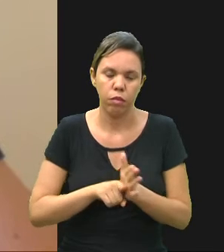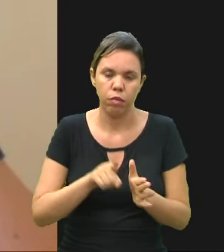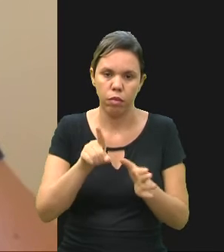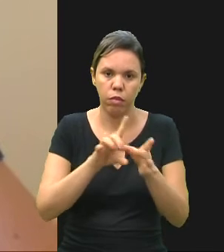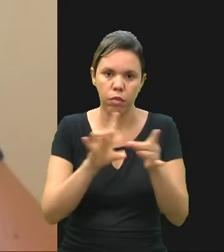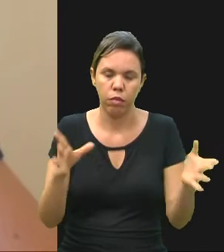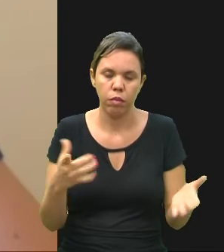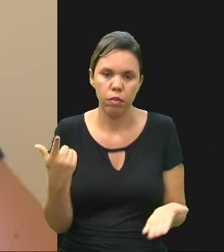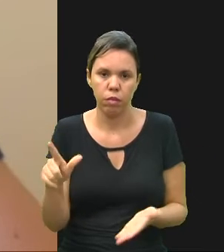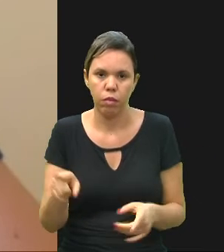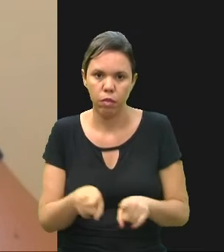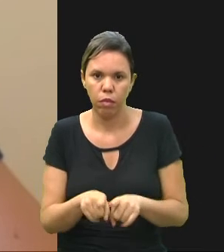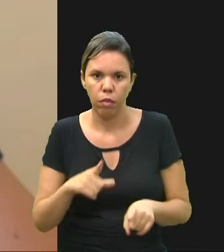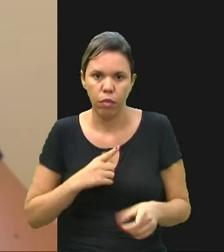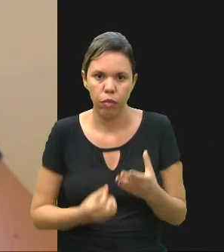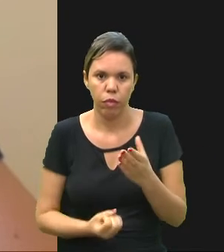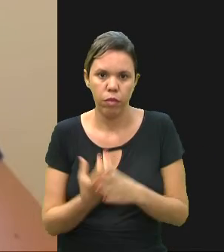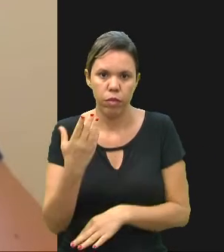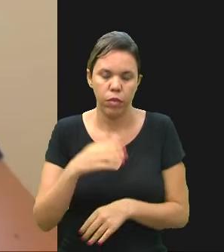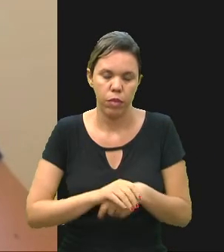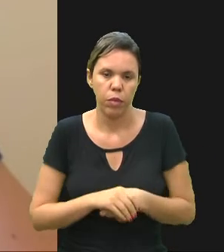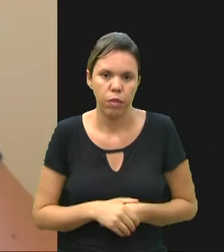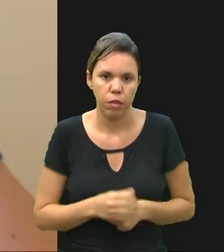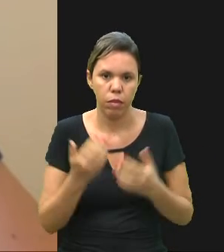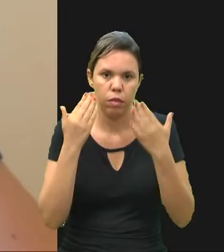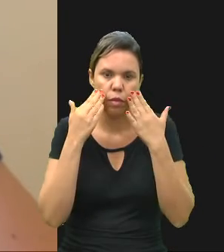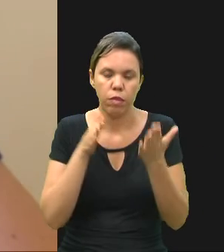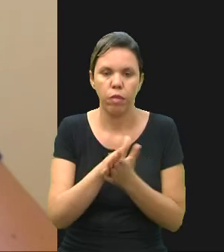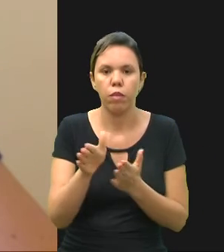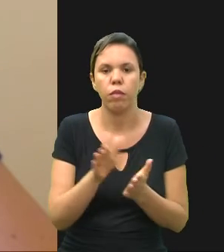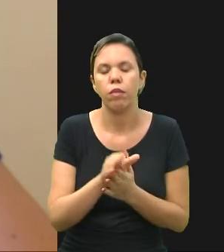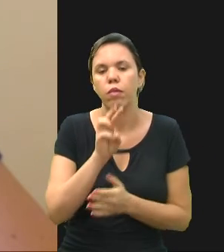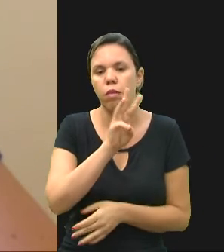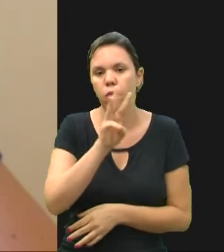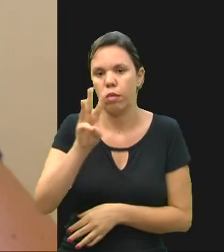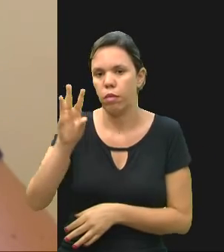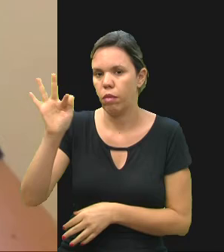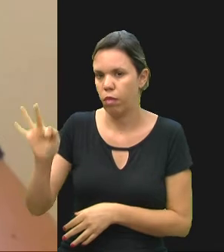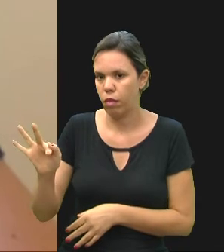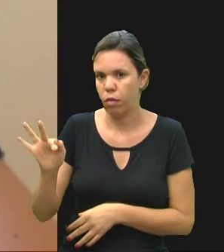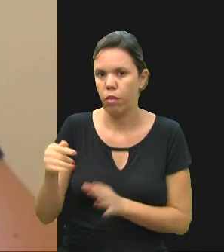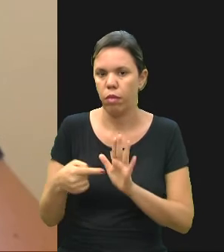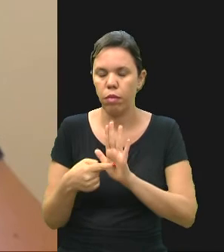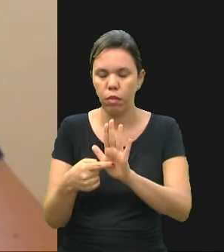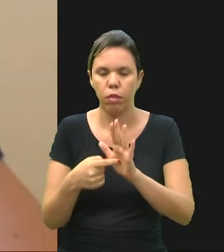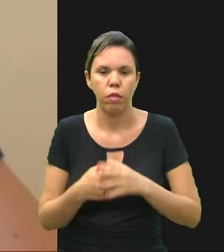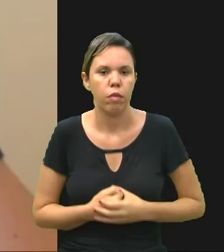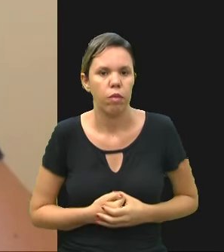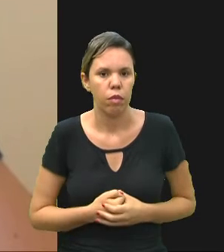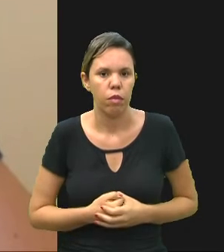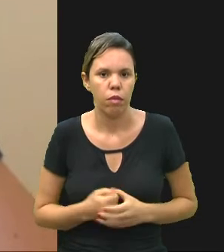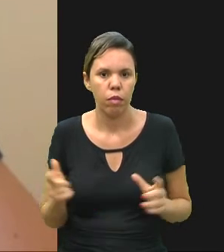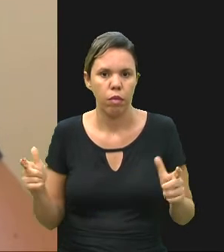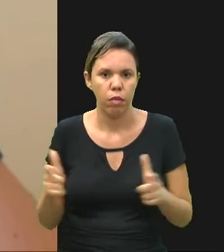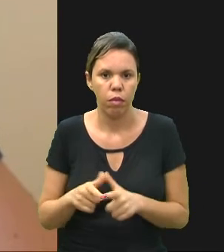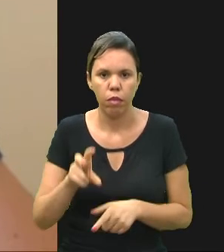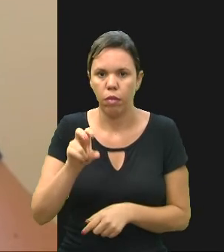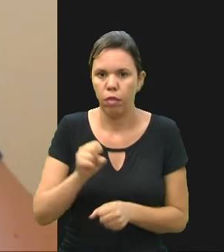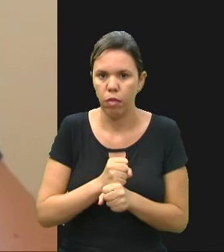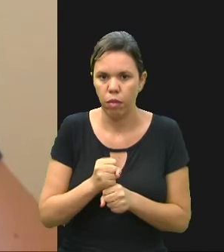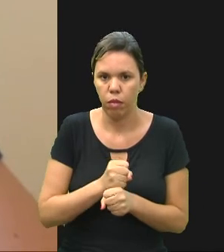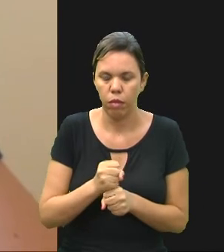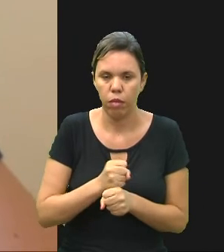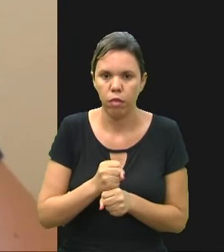se você me permitir, tem um outro estudo que foi recentemente também publicado pelo WWF, que mostra que em menos de